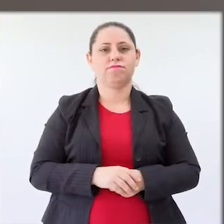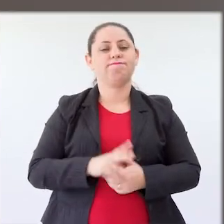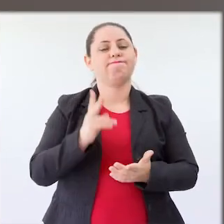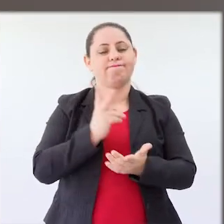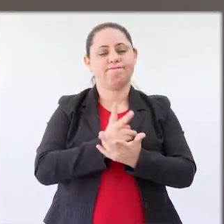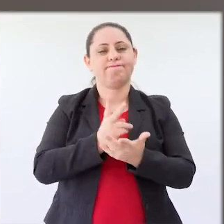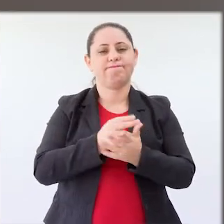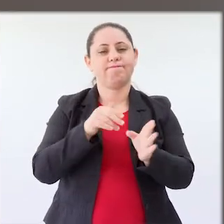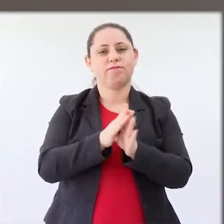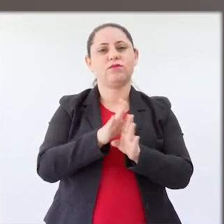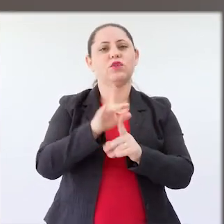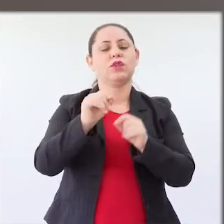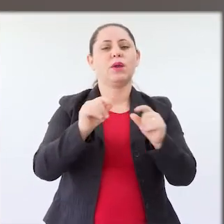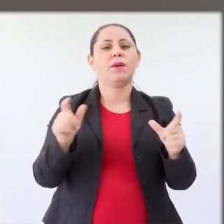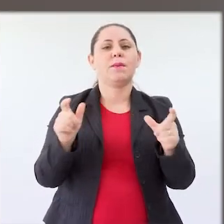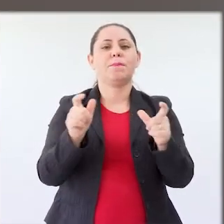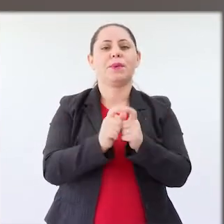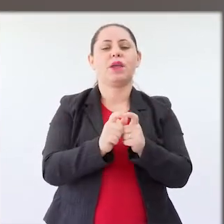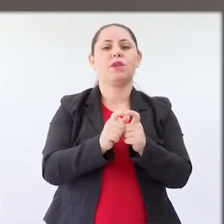uma coisa,